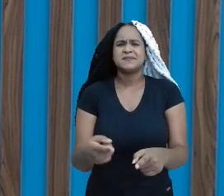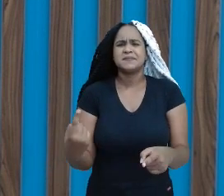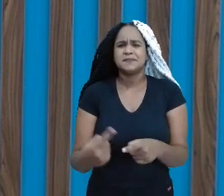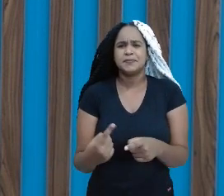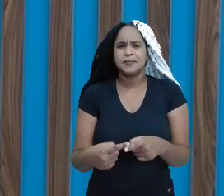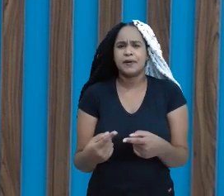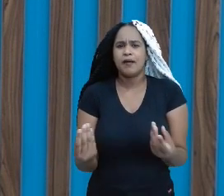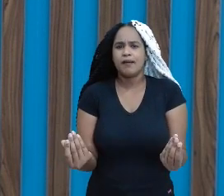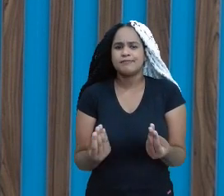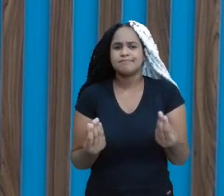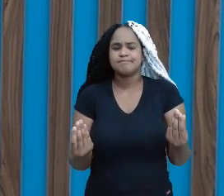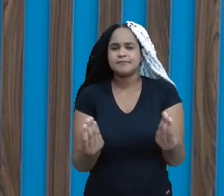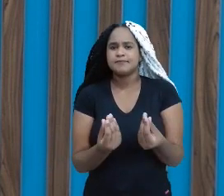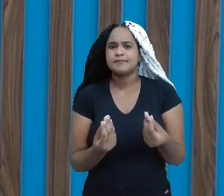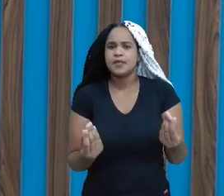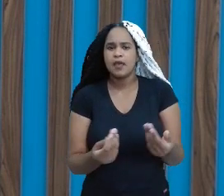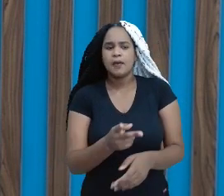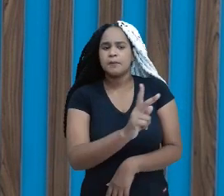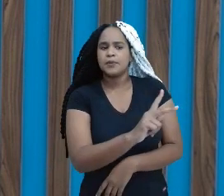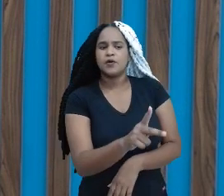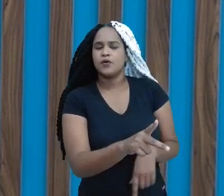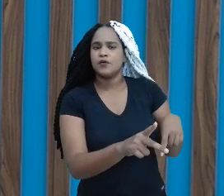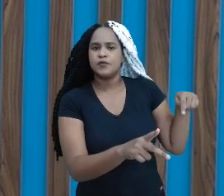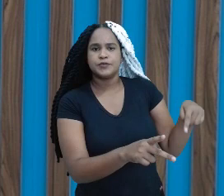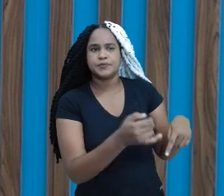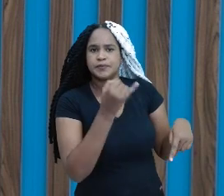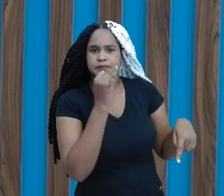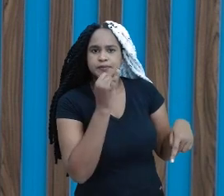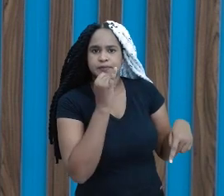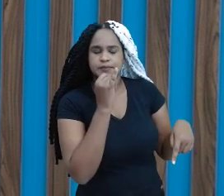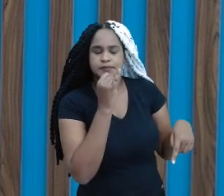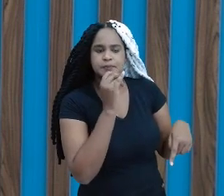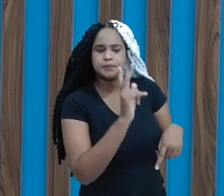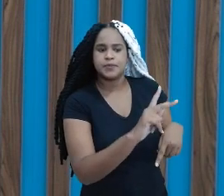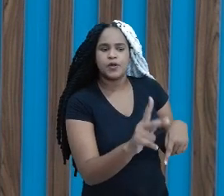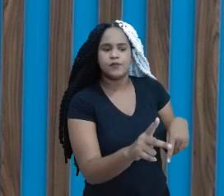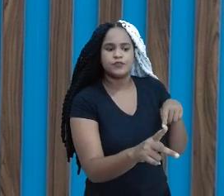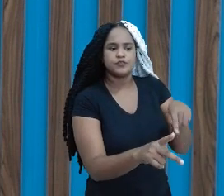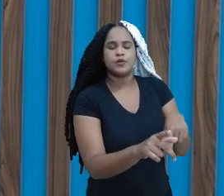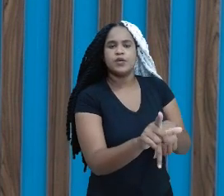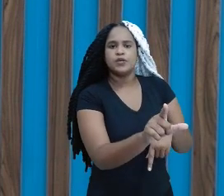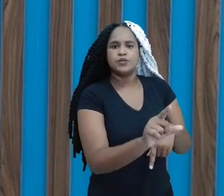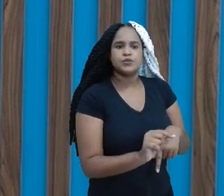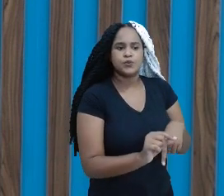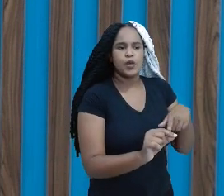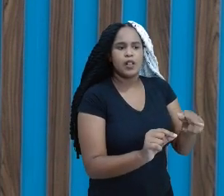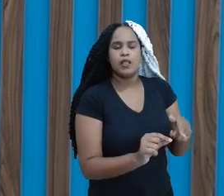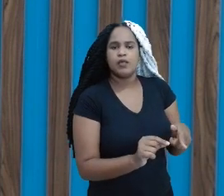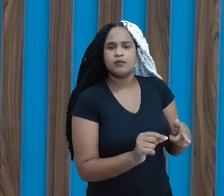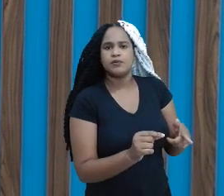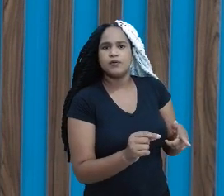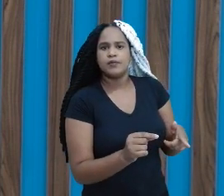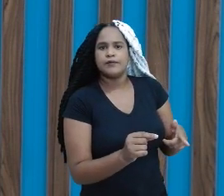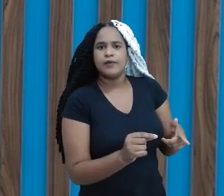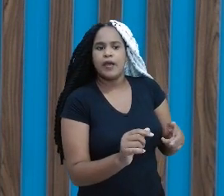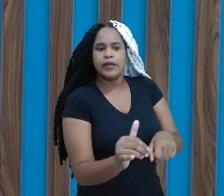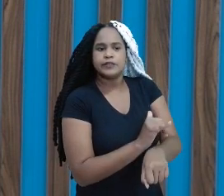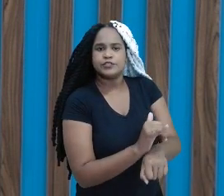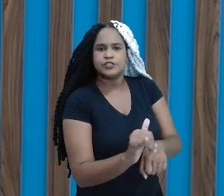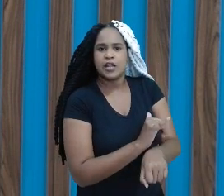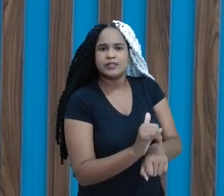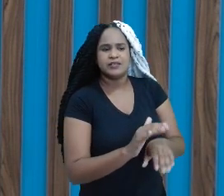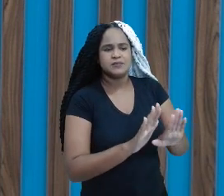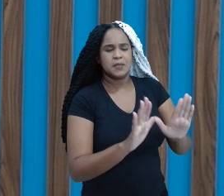determinada configuração, por que o professor da sala de recurso multifuncional escolheu um caminho, delimitou estratégias